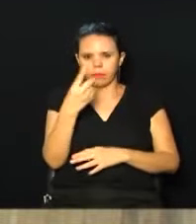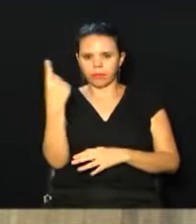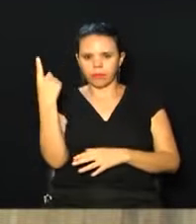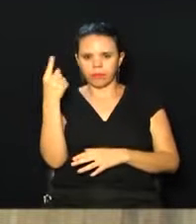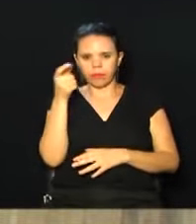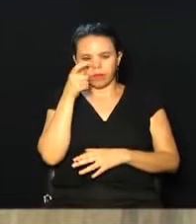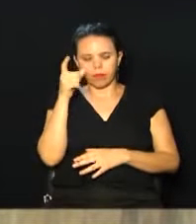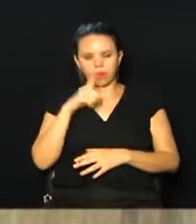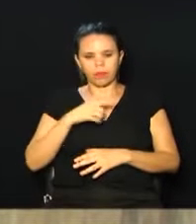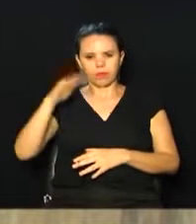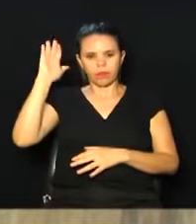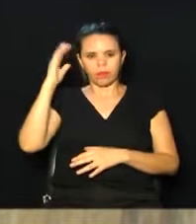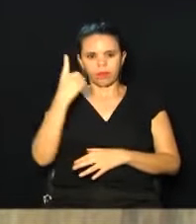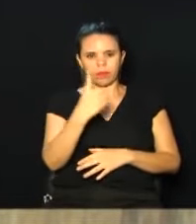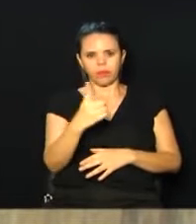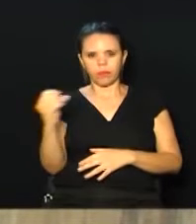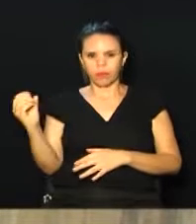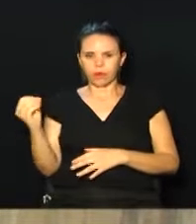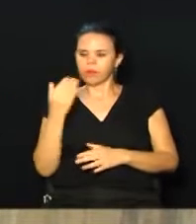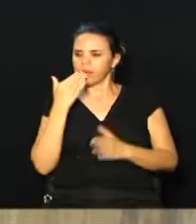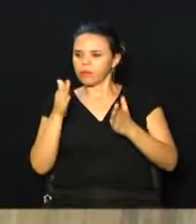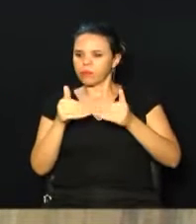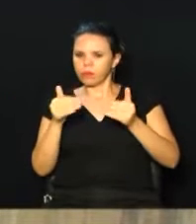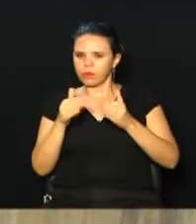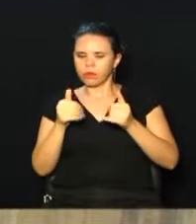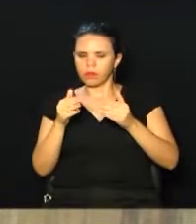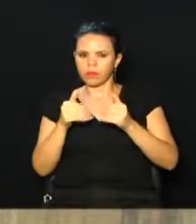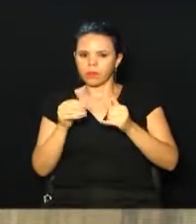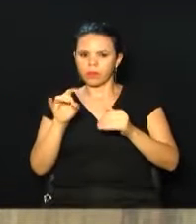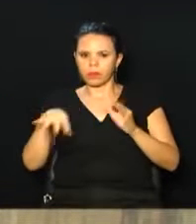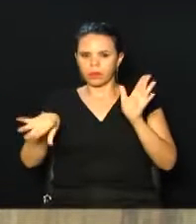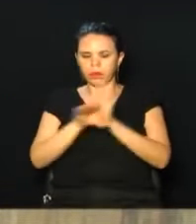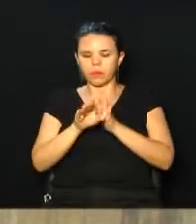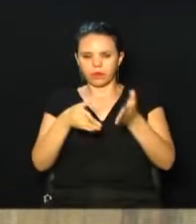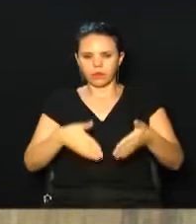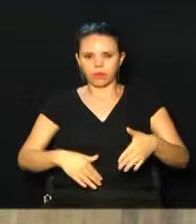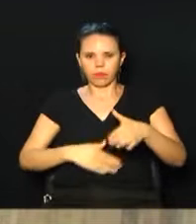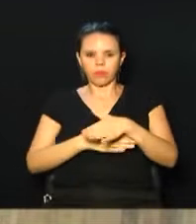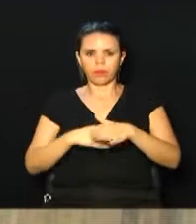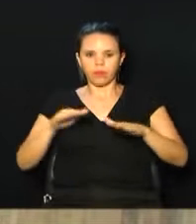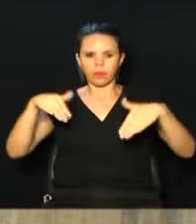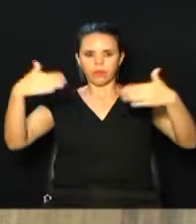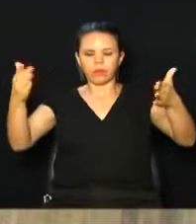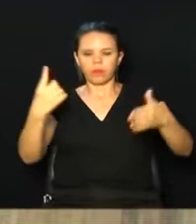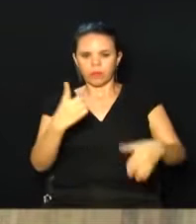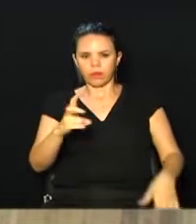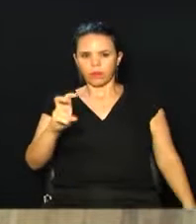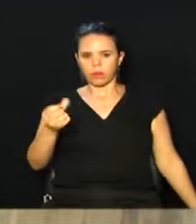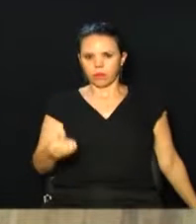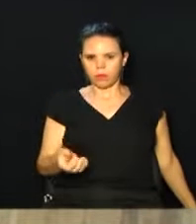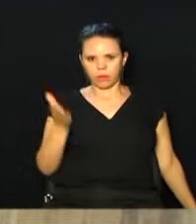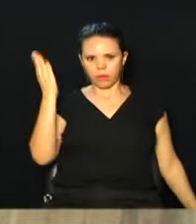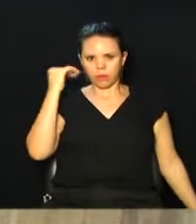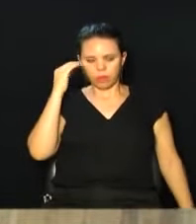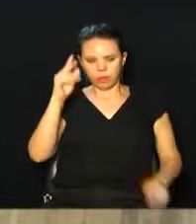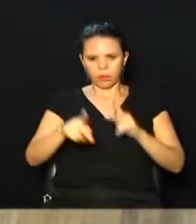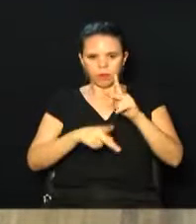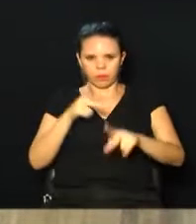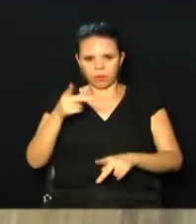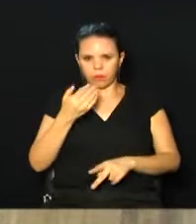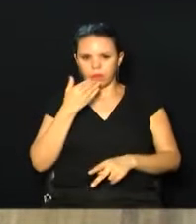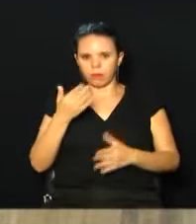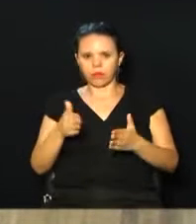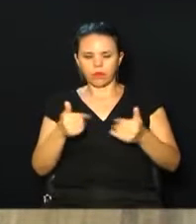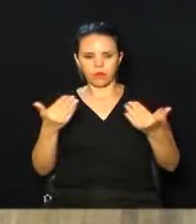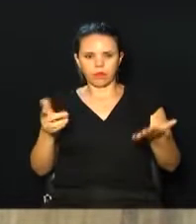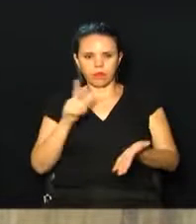gente teve mais de 100 pedidos vindo só aqui da Câmara, fora do 156, que a gente sabe que a população também pede,